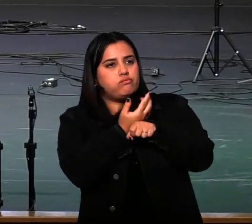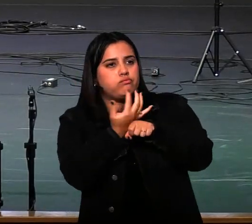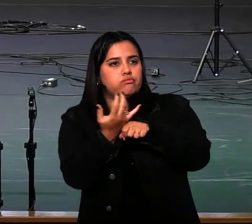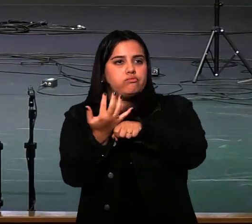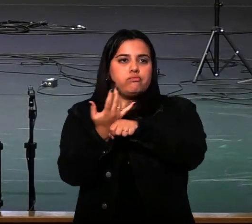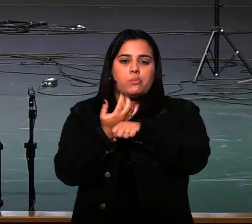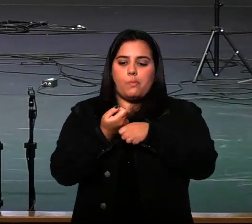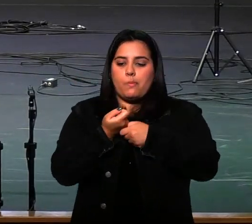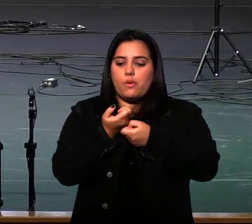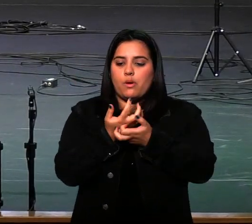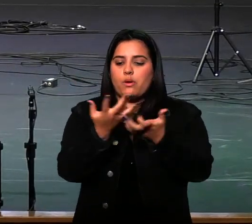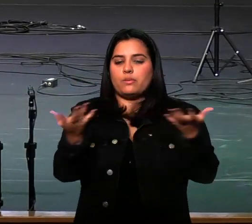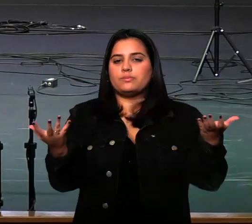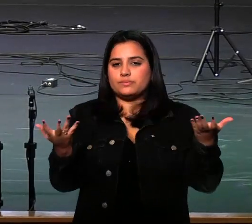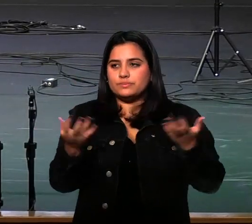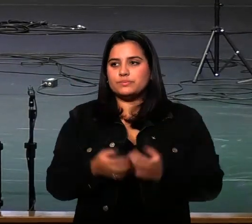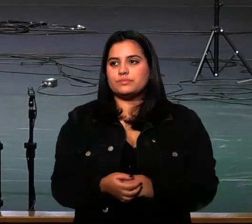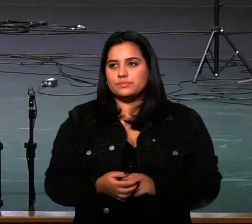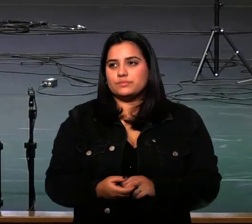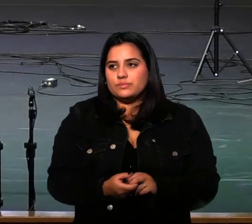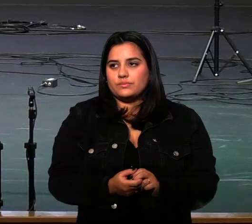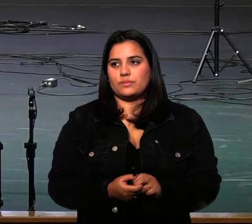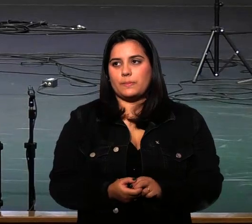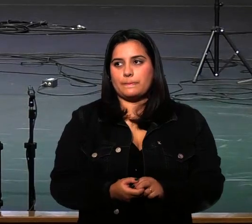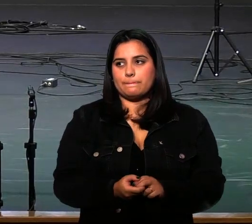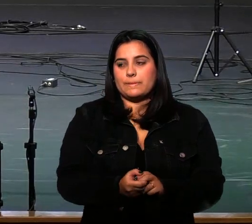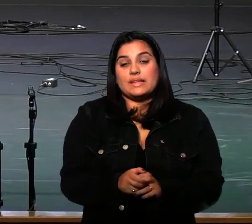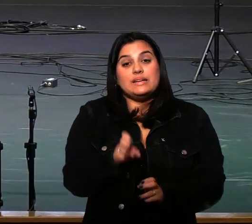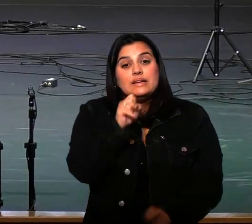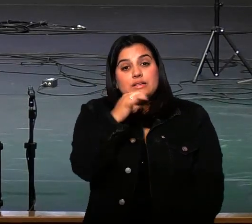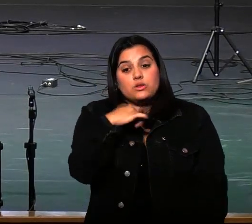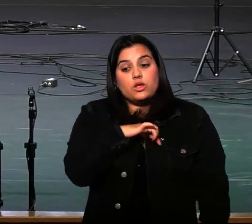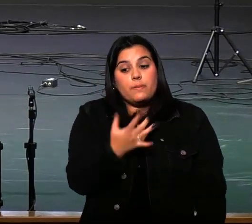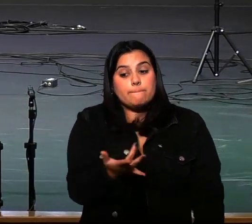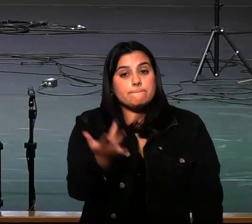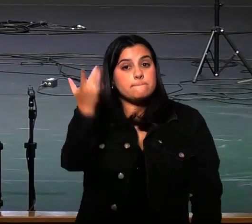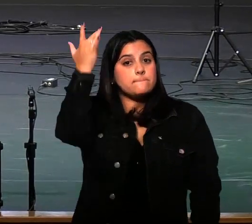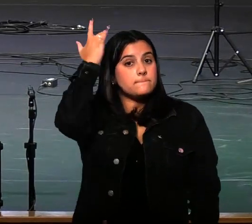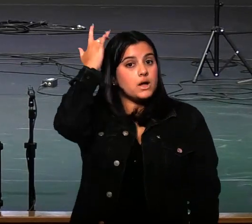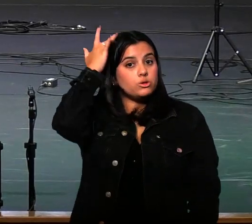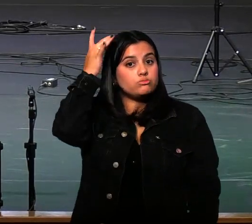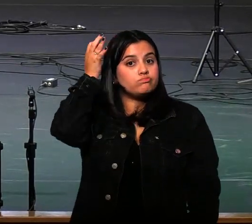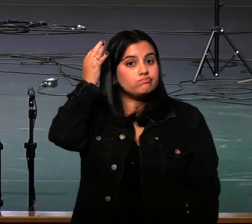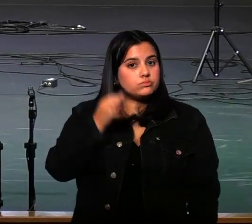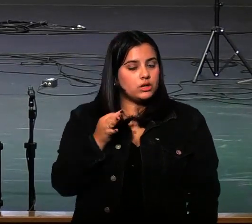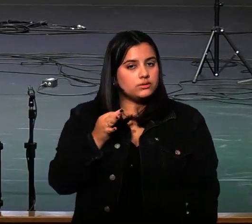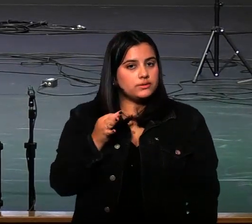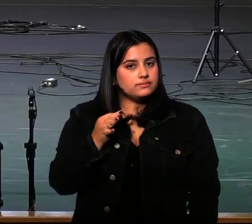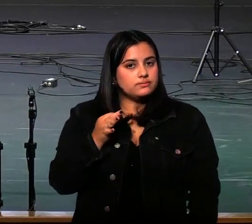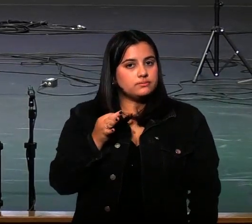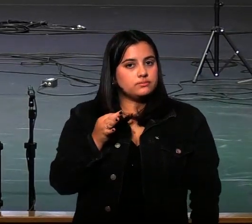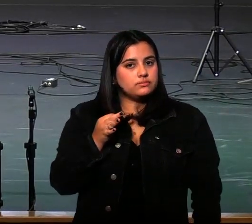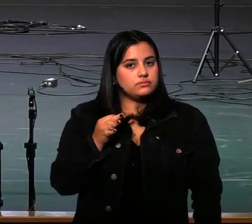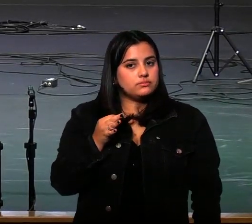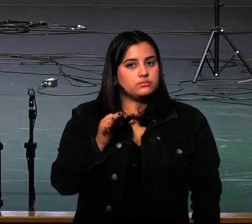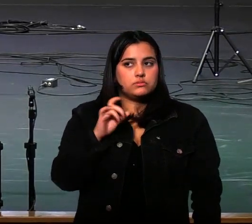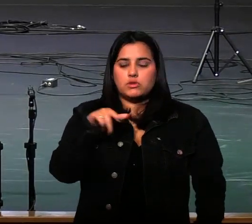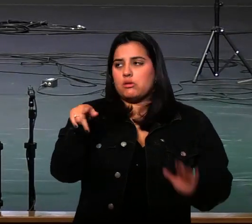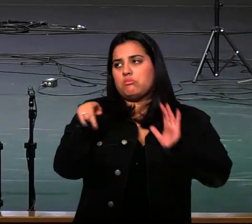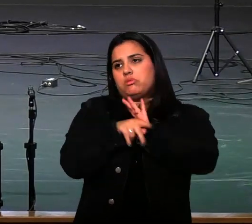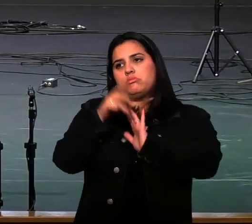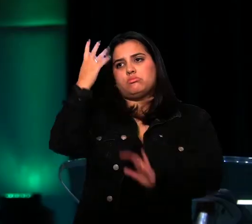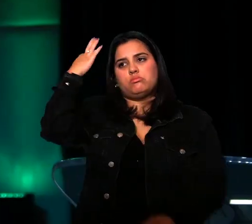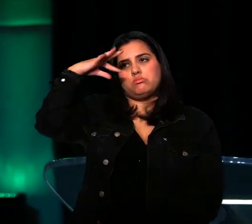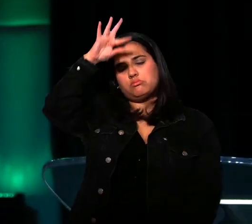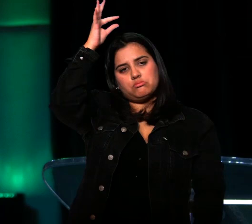lugar. Quando estamos maduros o suficientes, que não é uma obra nossa, é obra do Espírito,